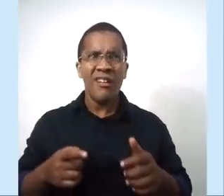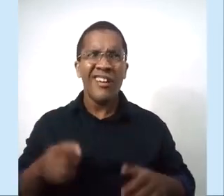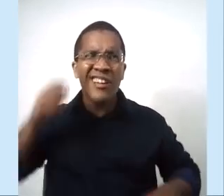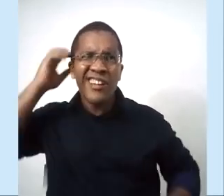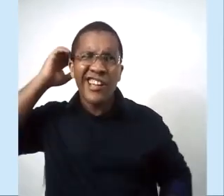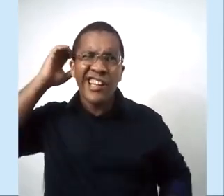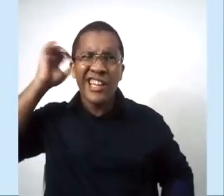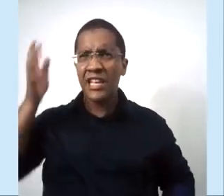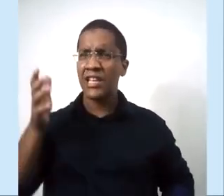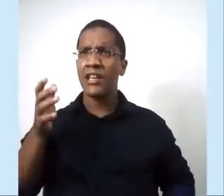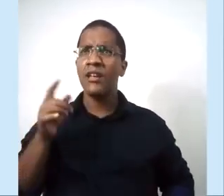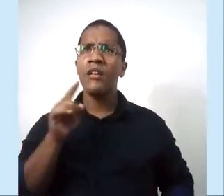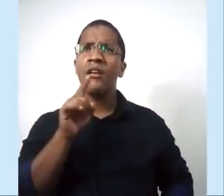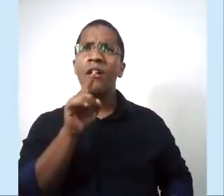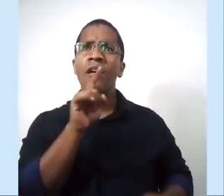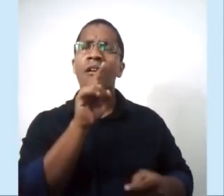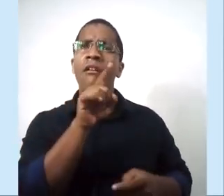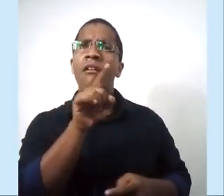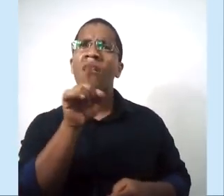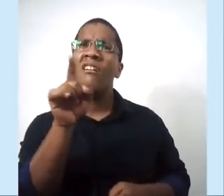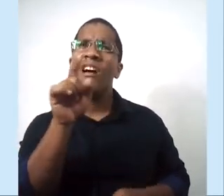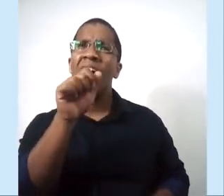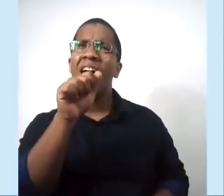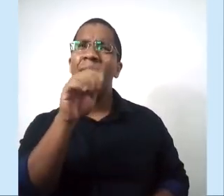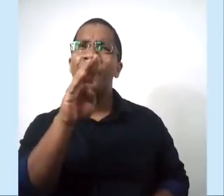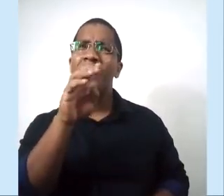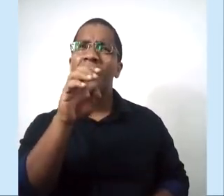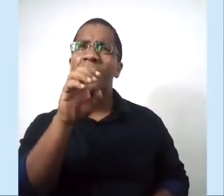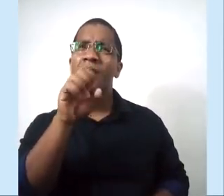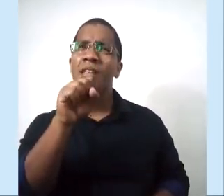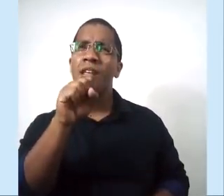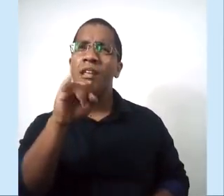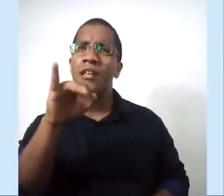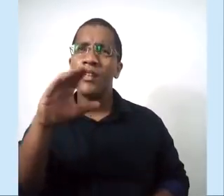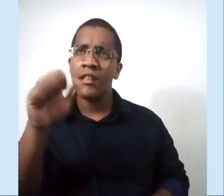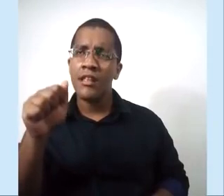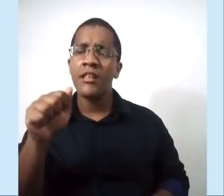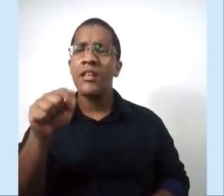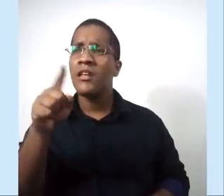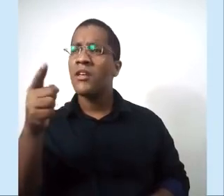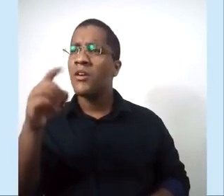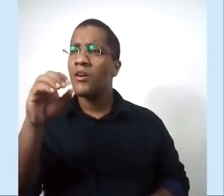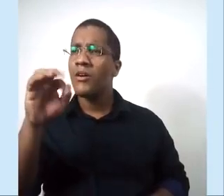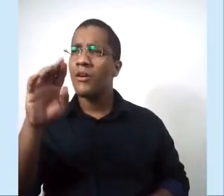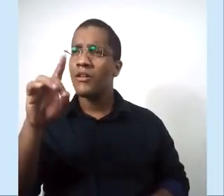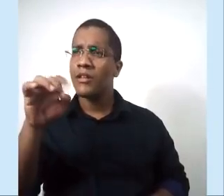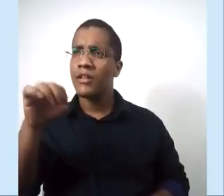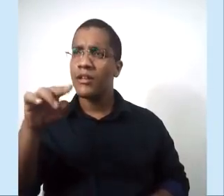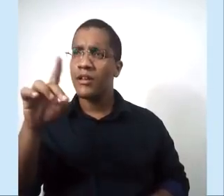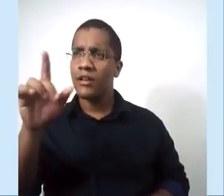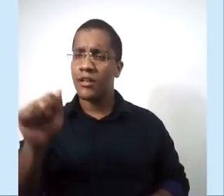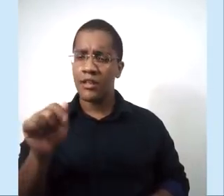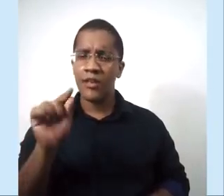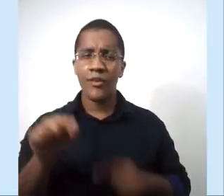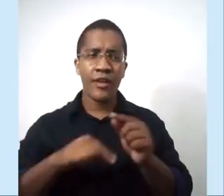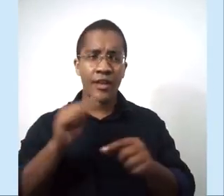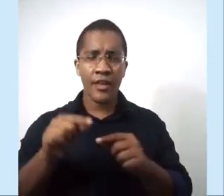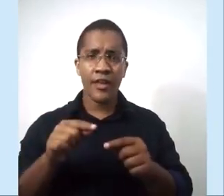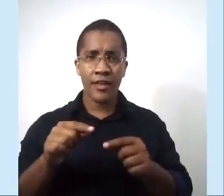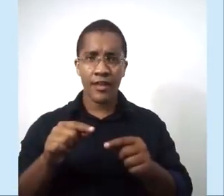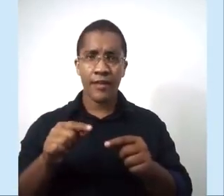vez, eu ficava com dúvida. Quem é quem? Abscissa ou ordenada? A gente vai ver que a abscissa,